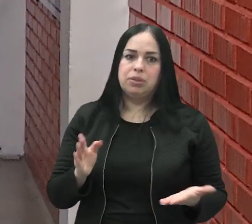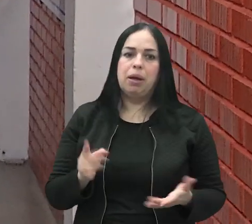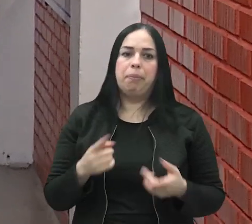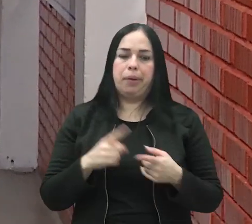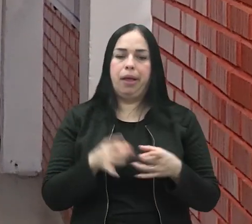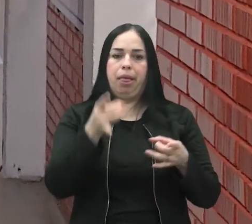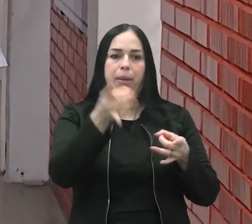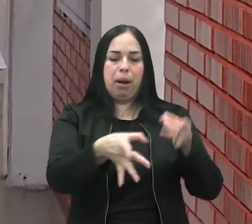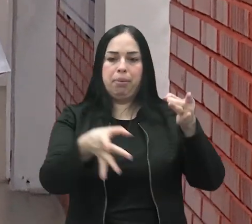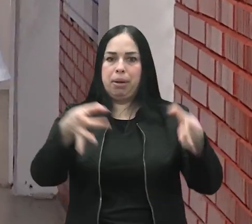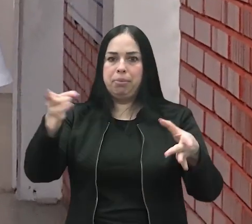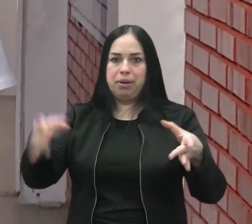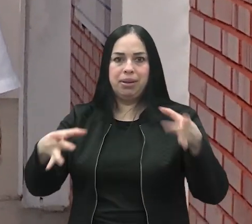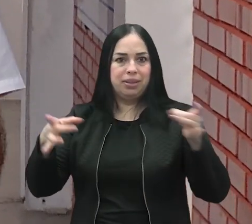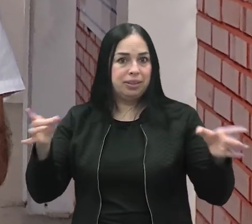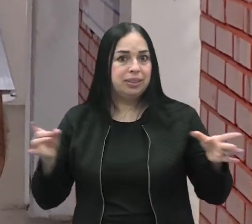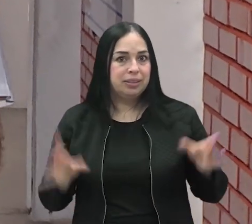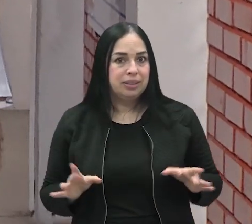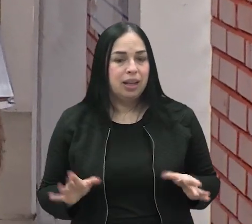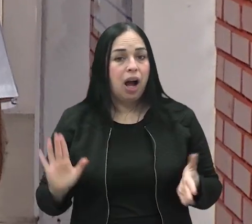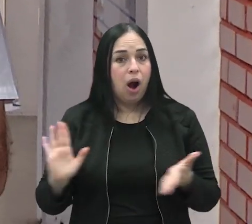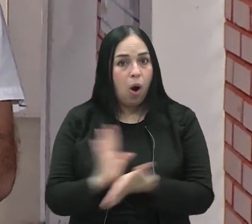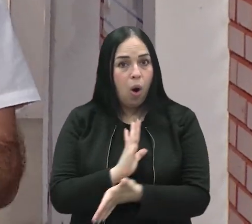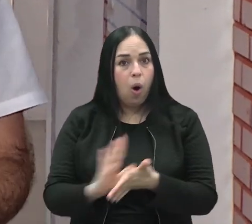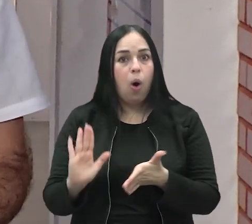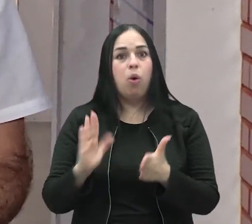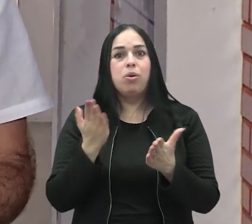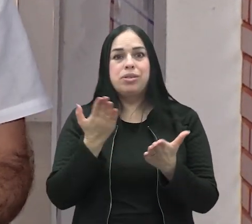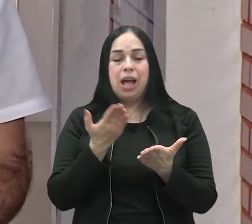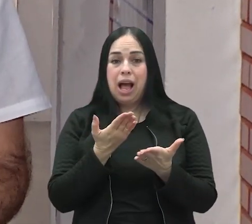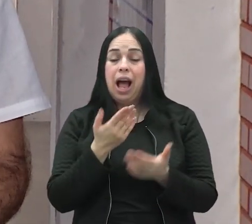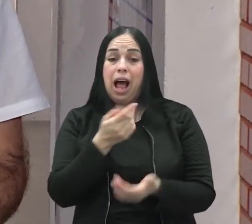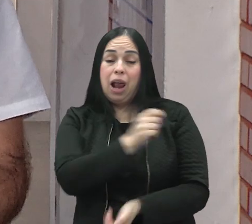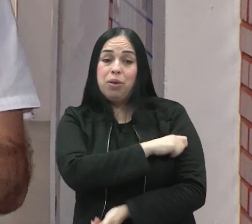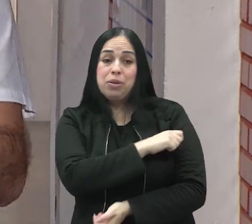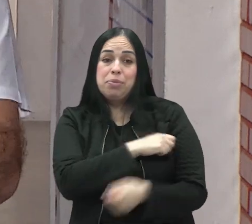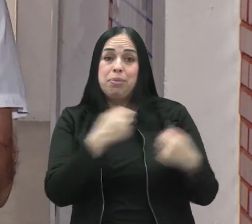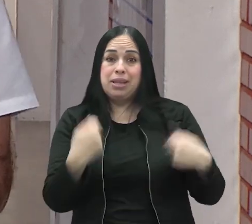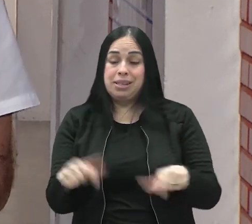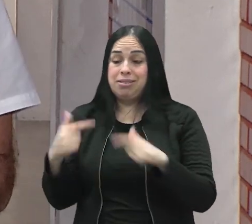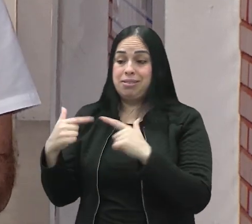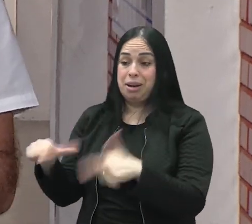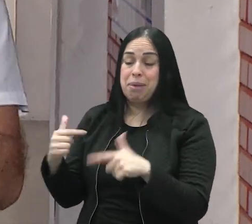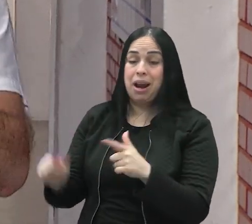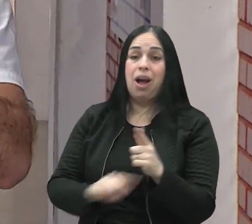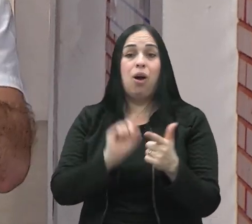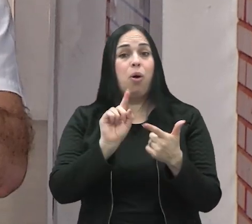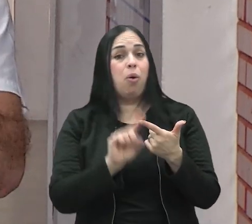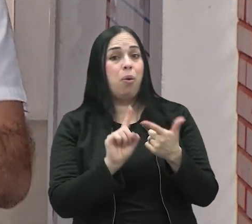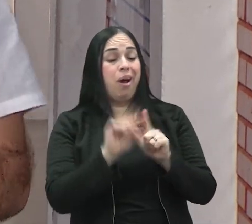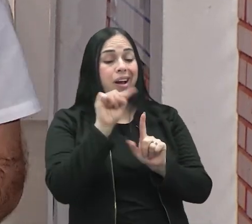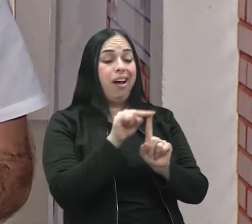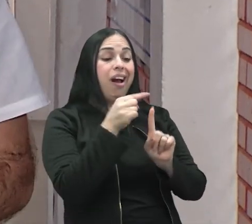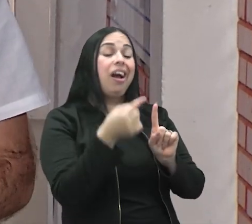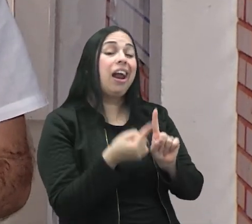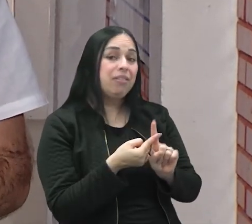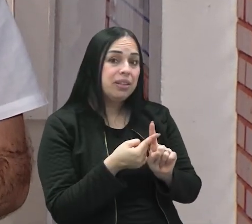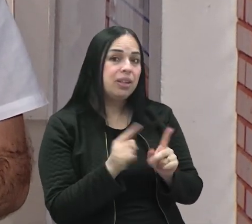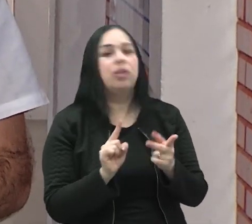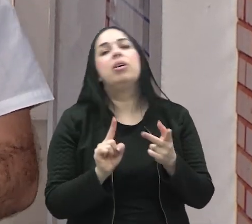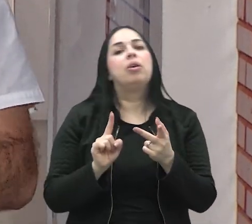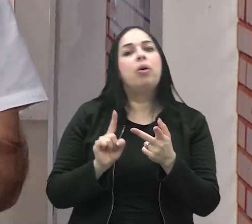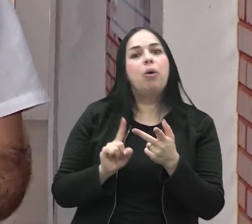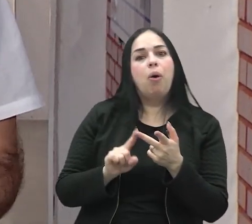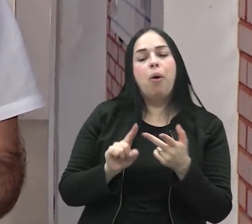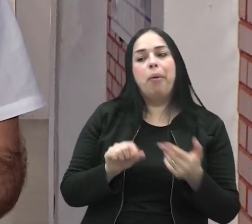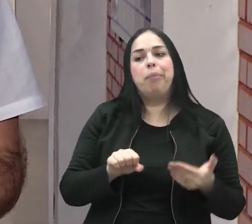principais motivos que provocam a evasão escolar estão o fato de alguns alunos terem que trabalhar, a gravidez na